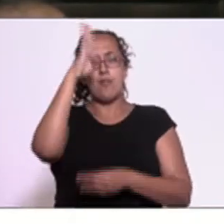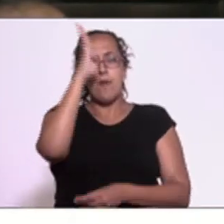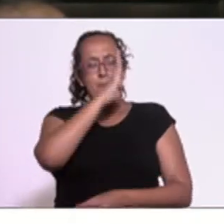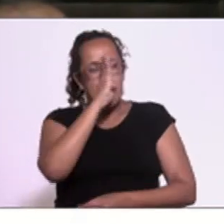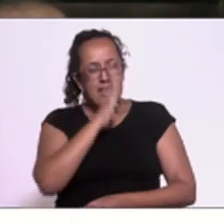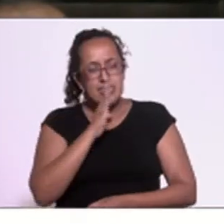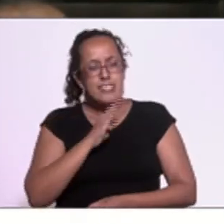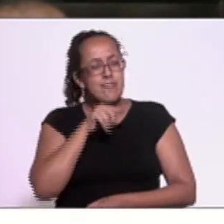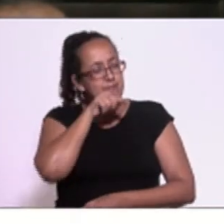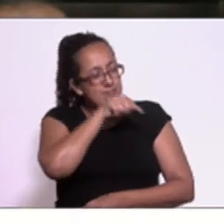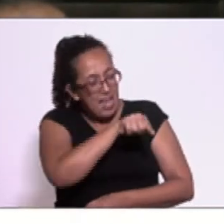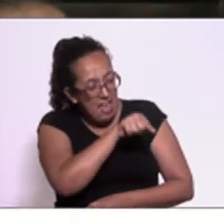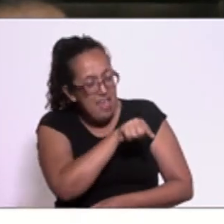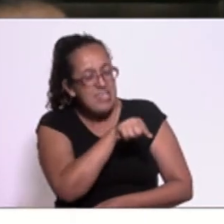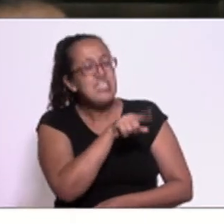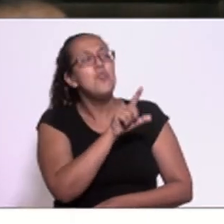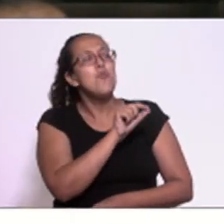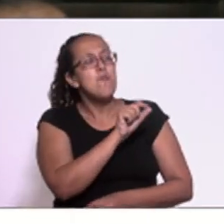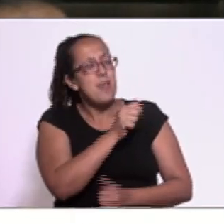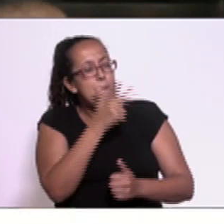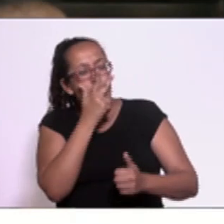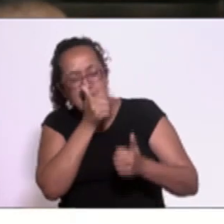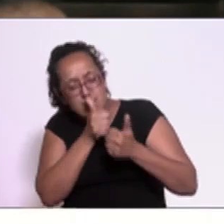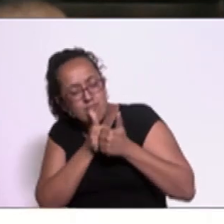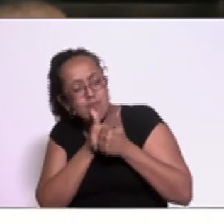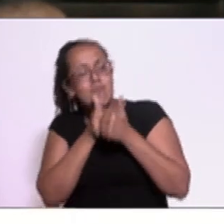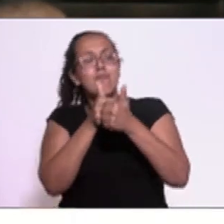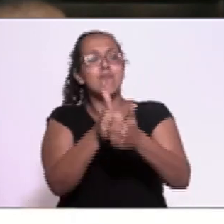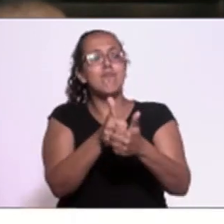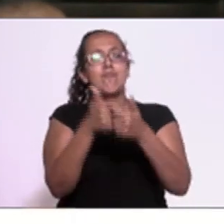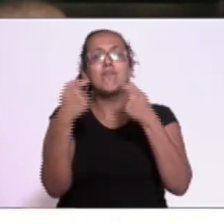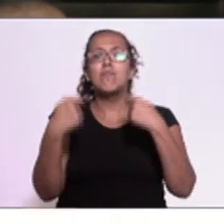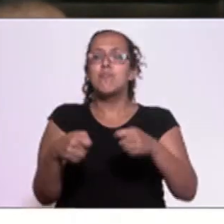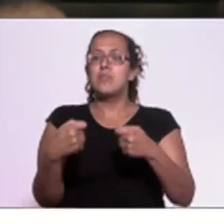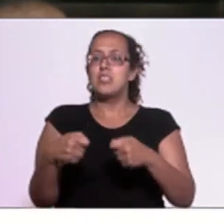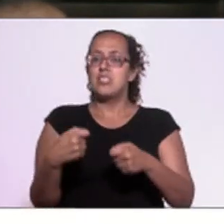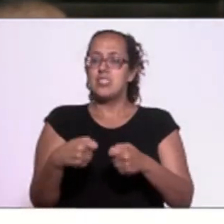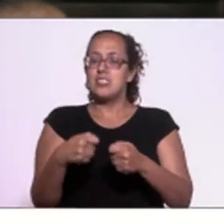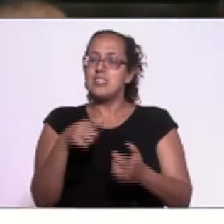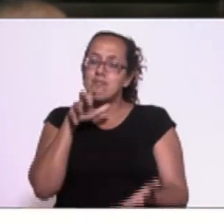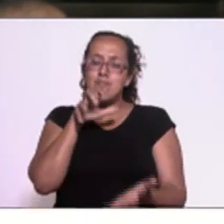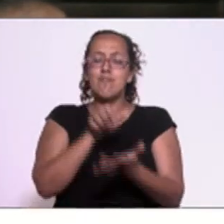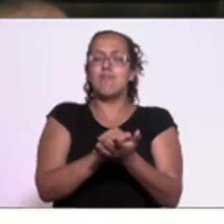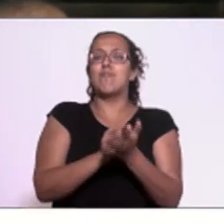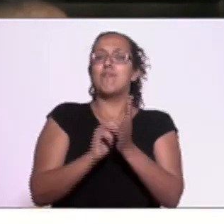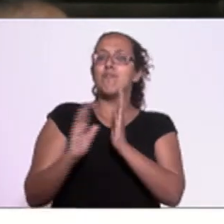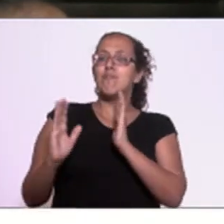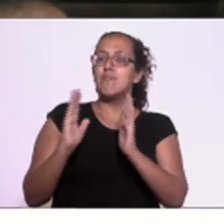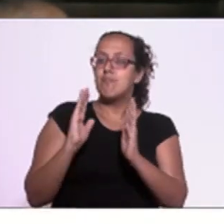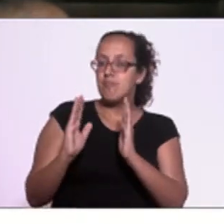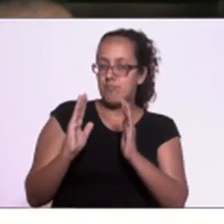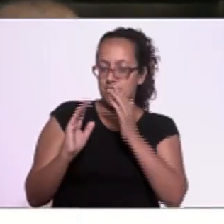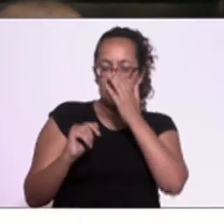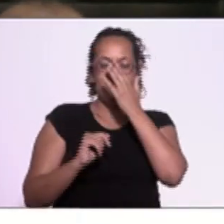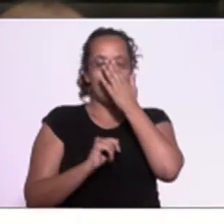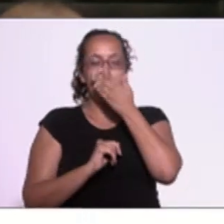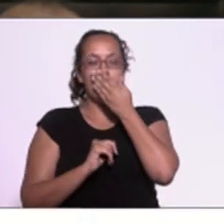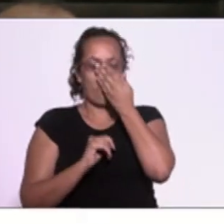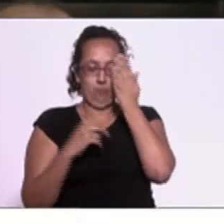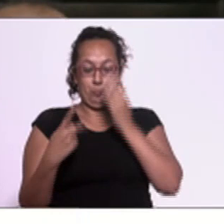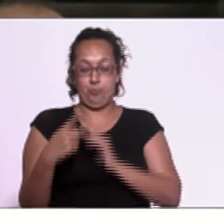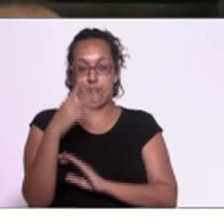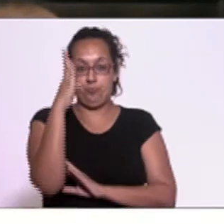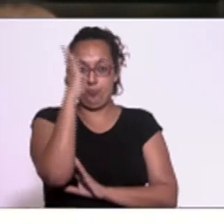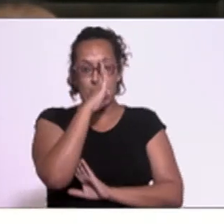o indutor da estabilidade necessária à transição que marcou o período pré-republicano no Brasil.